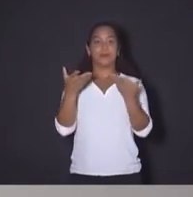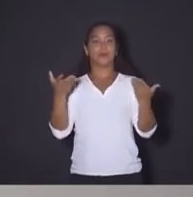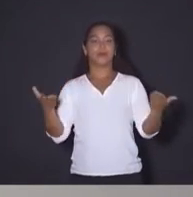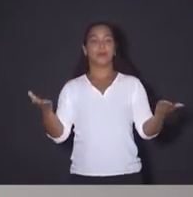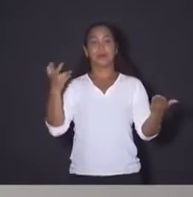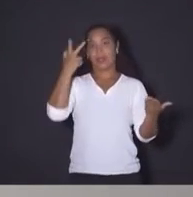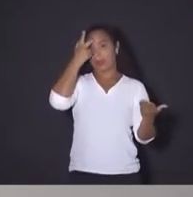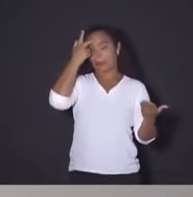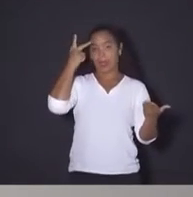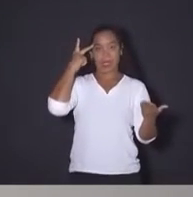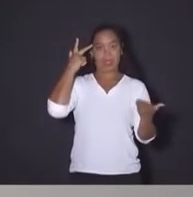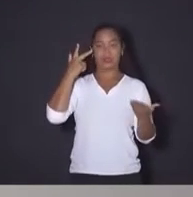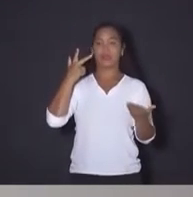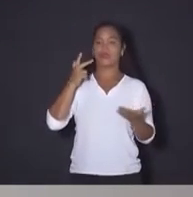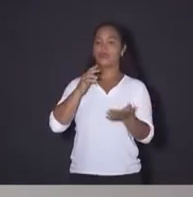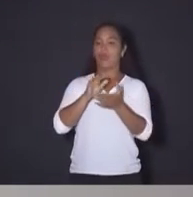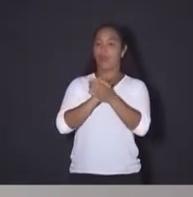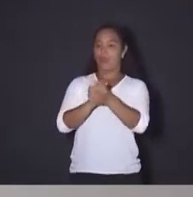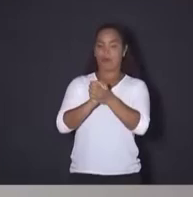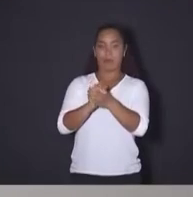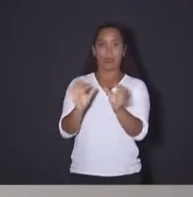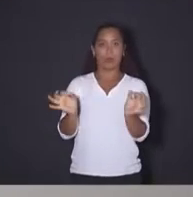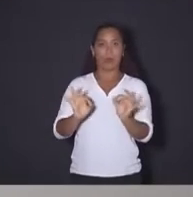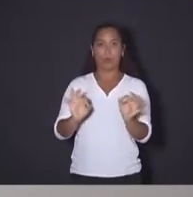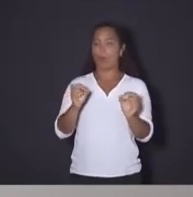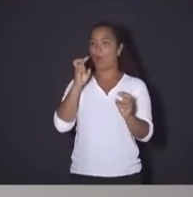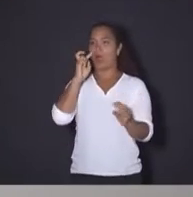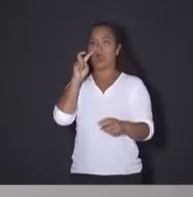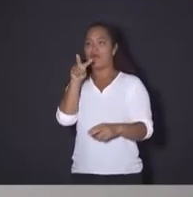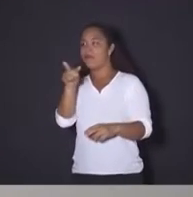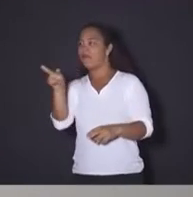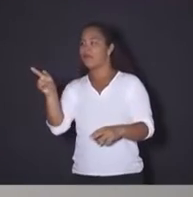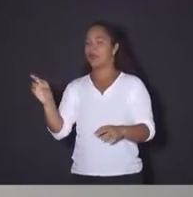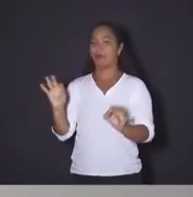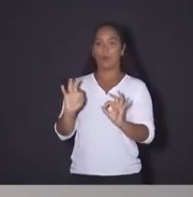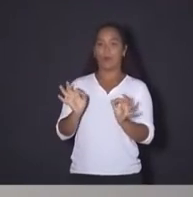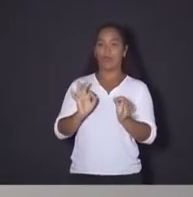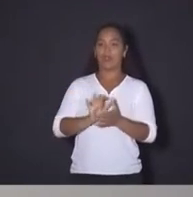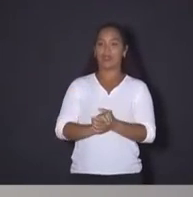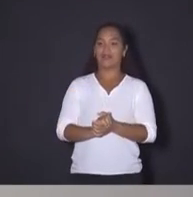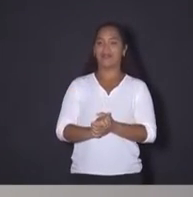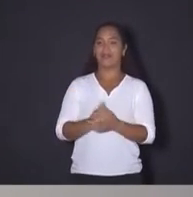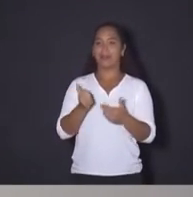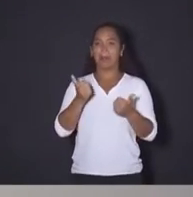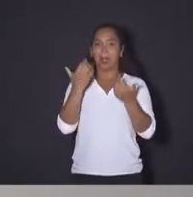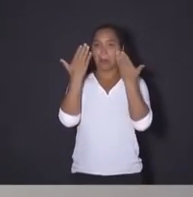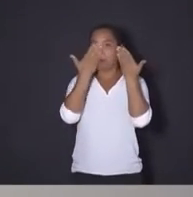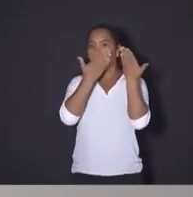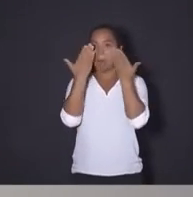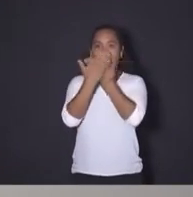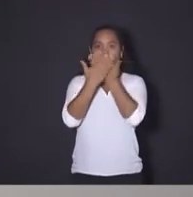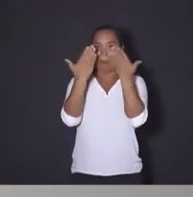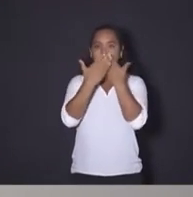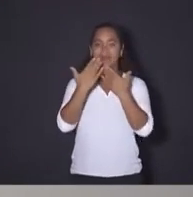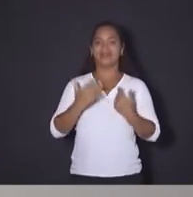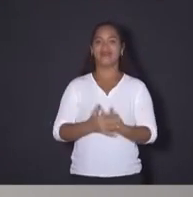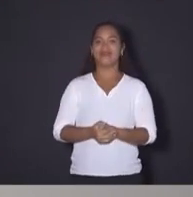não falei ainda não conheço não vi ainda meio mil que é que